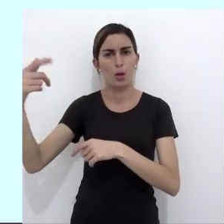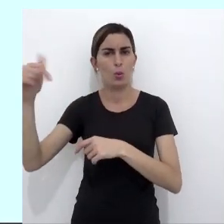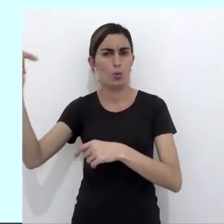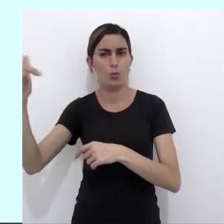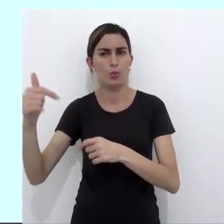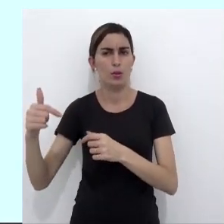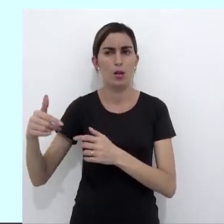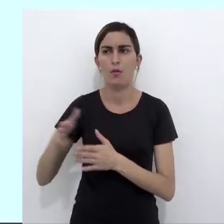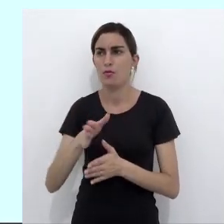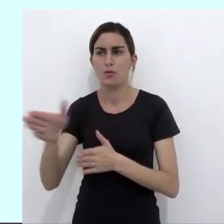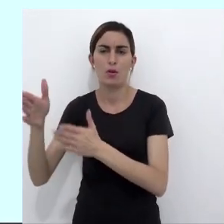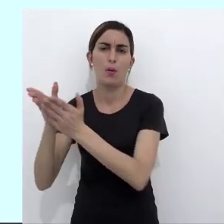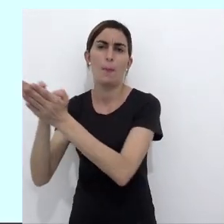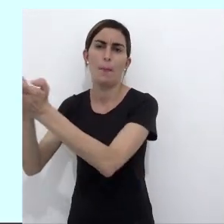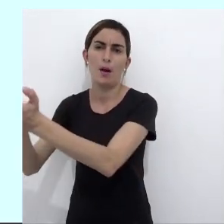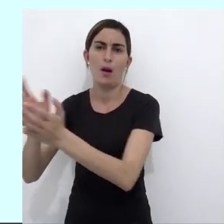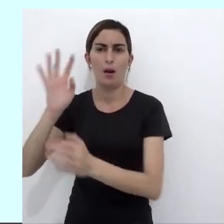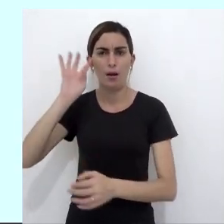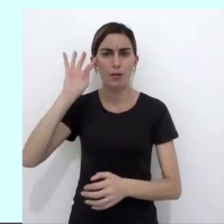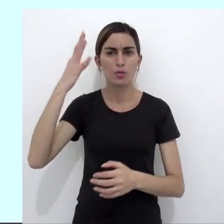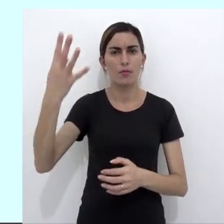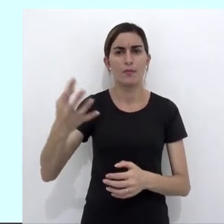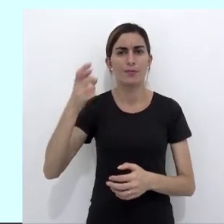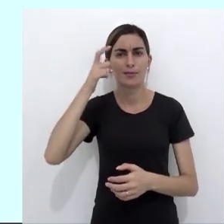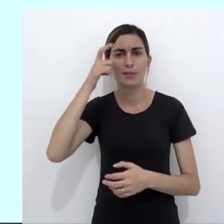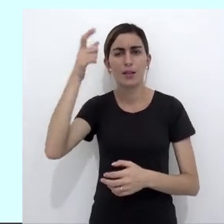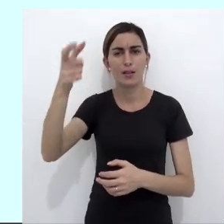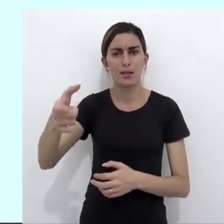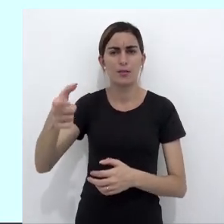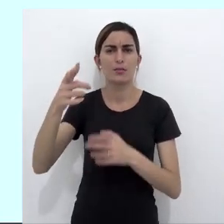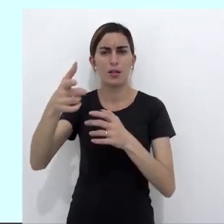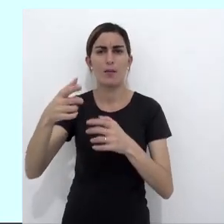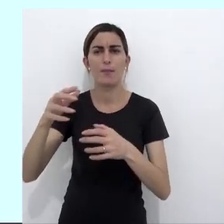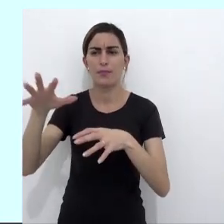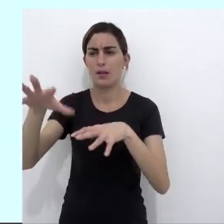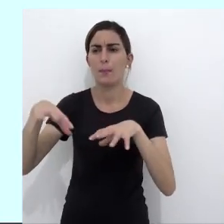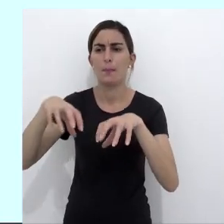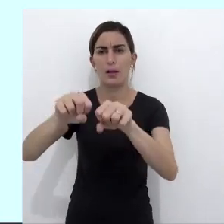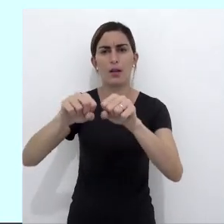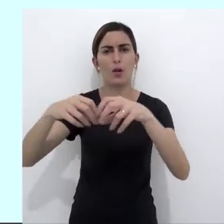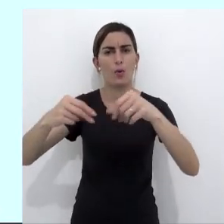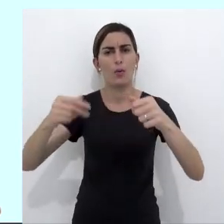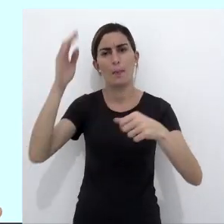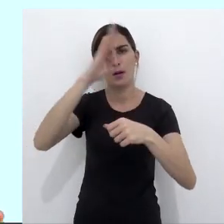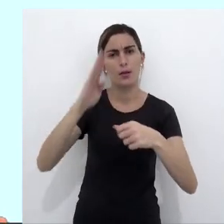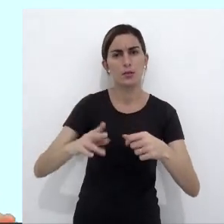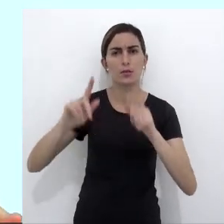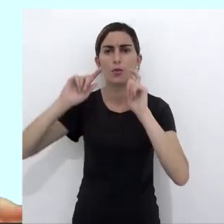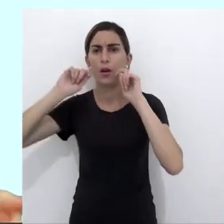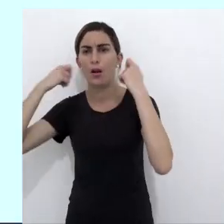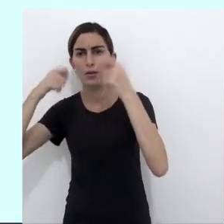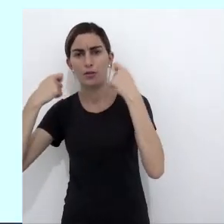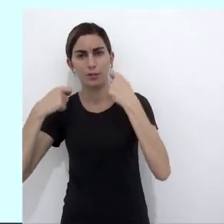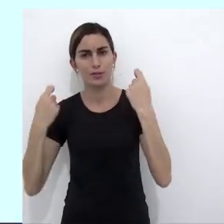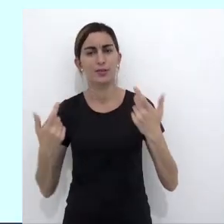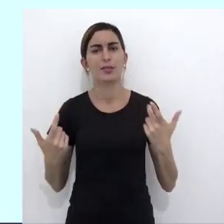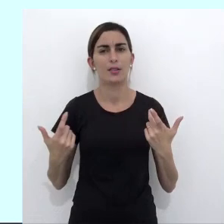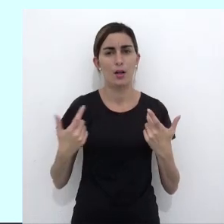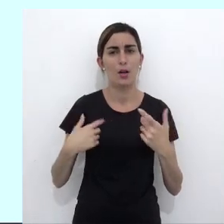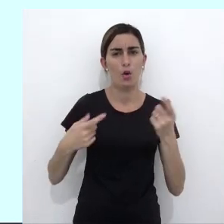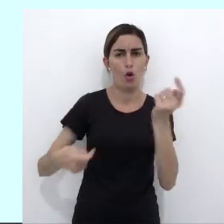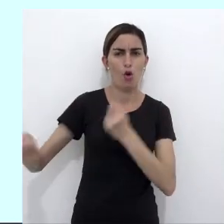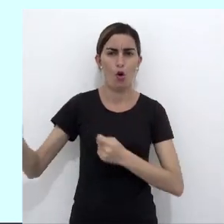mar e tinha interesse de anexar territórios do Brasil e da Argentina, não é? Para